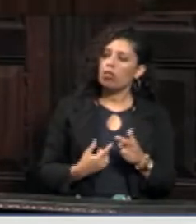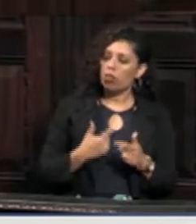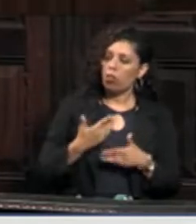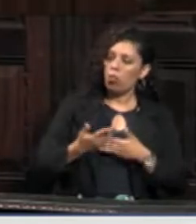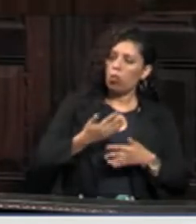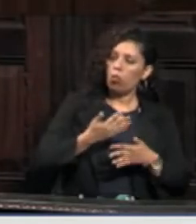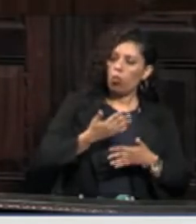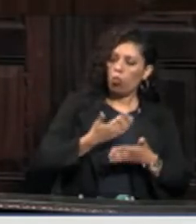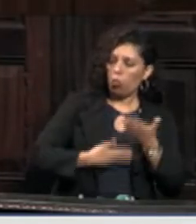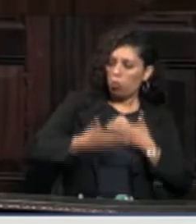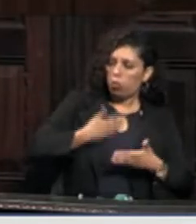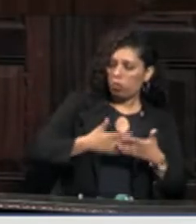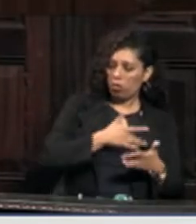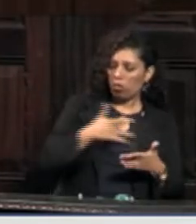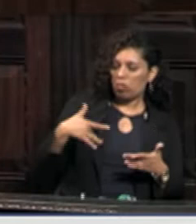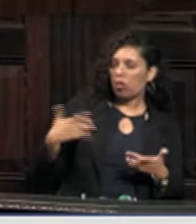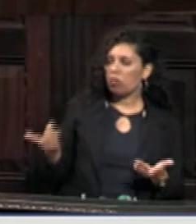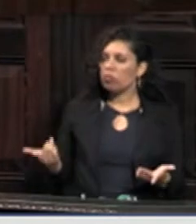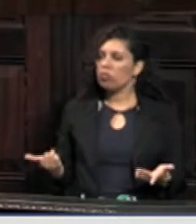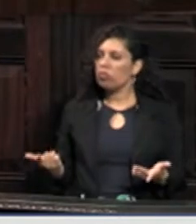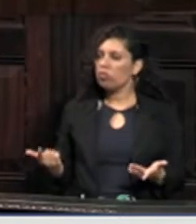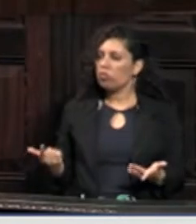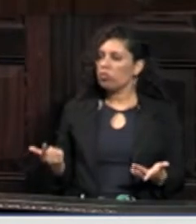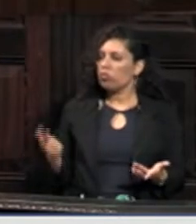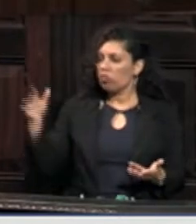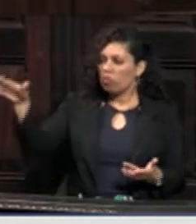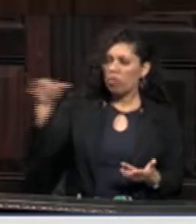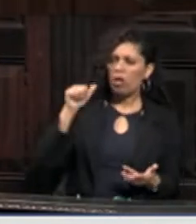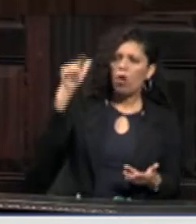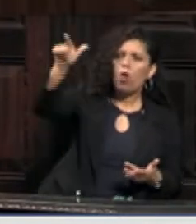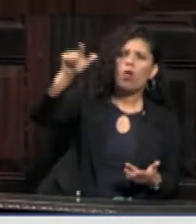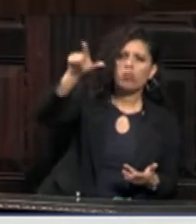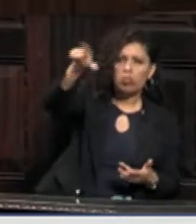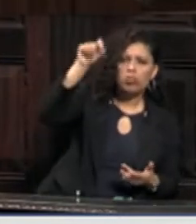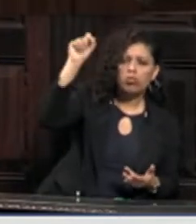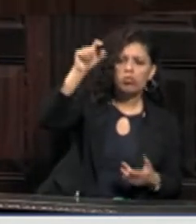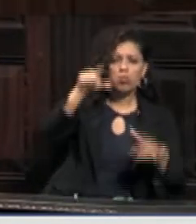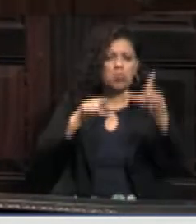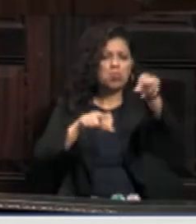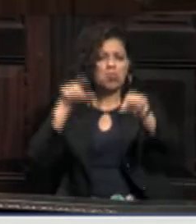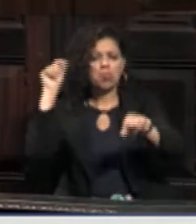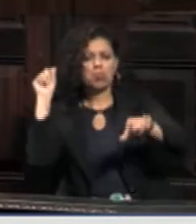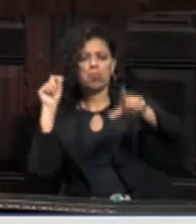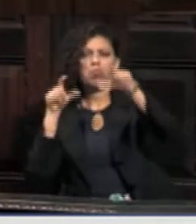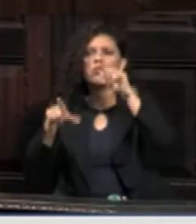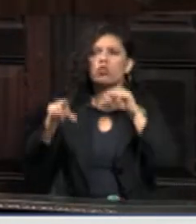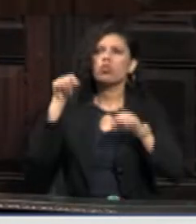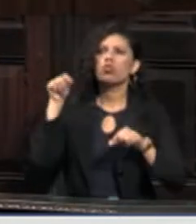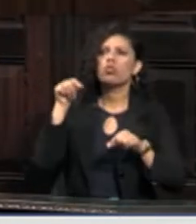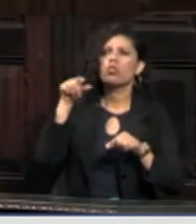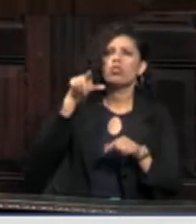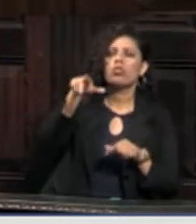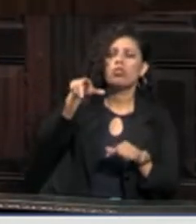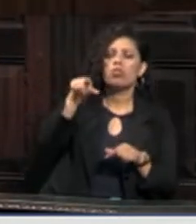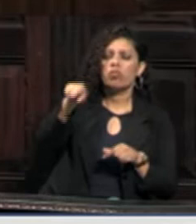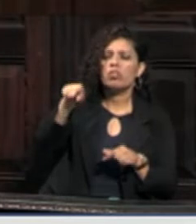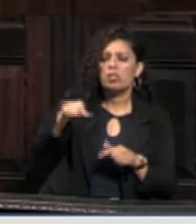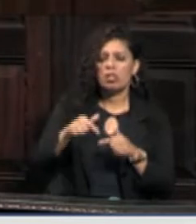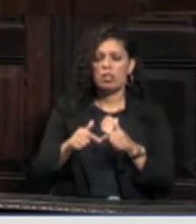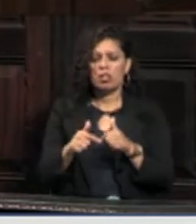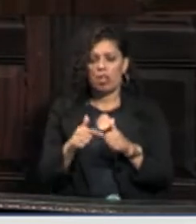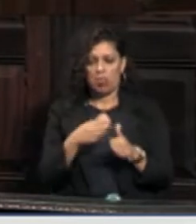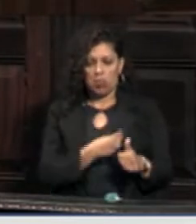vai. Você vai ter que decidir quem vai ficar deitado na mesa, na cadeira, quem vai ficar deitado na mesa e quem